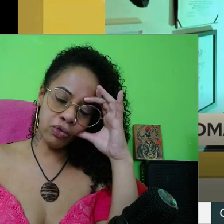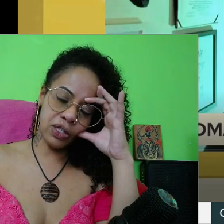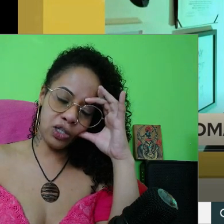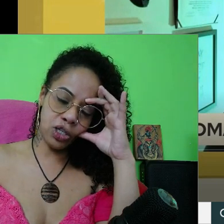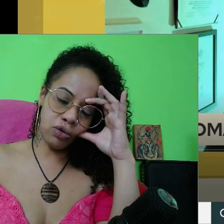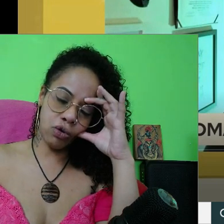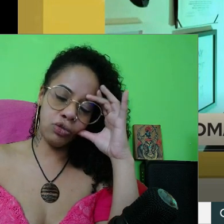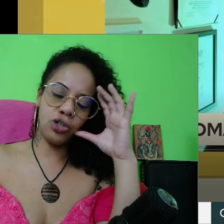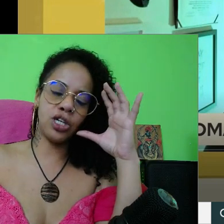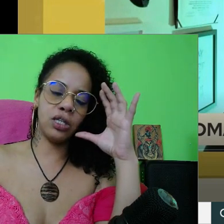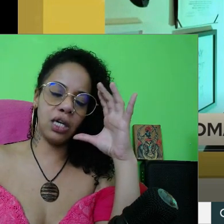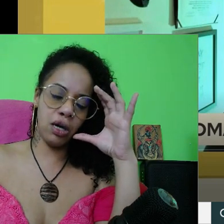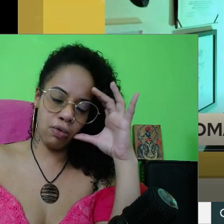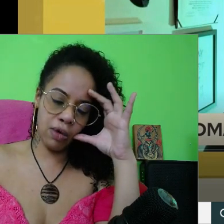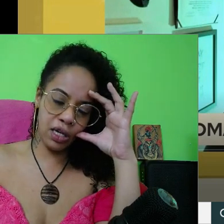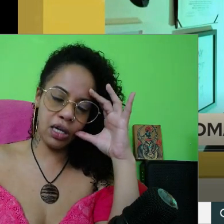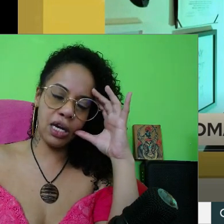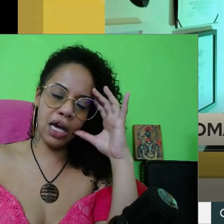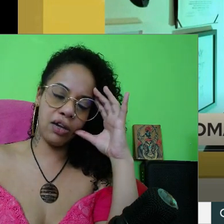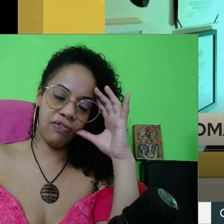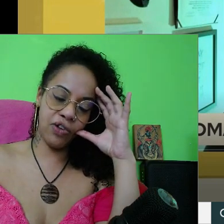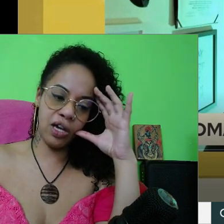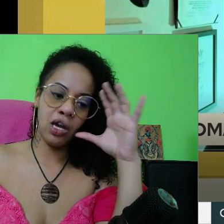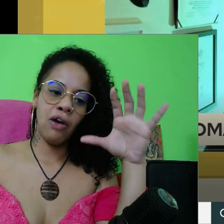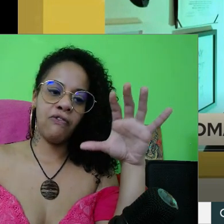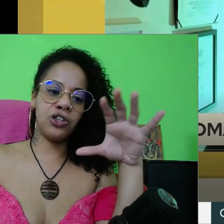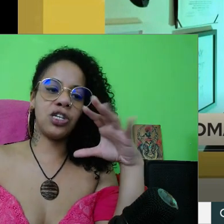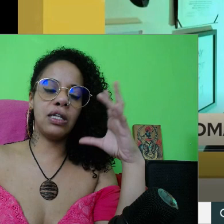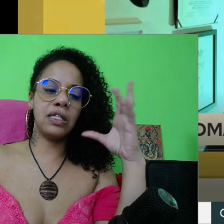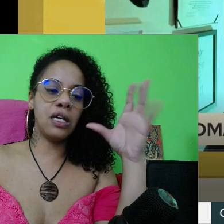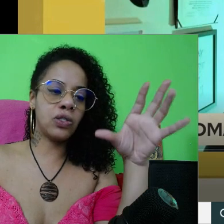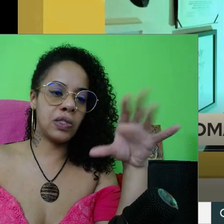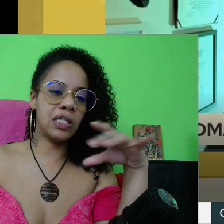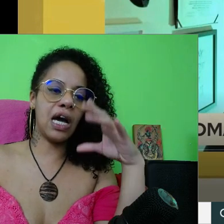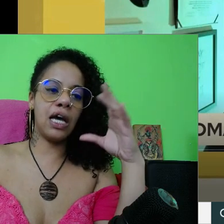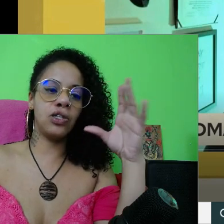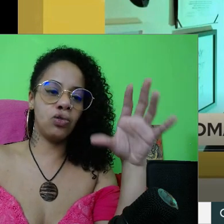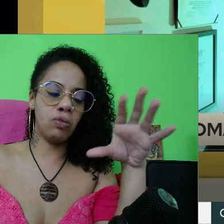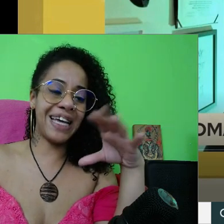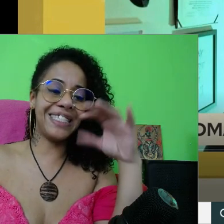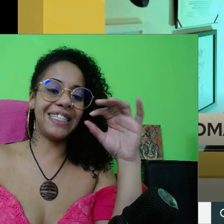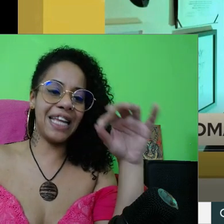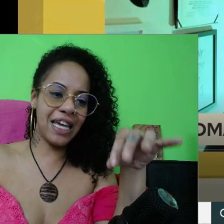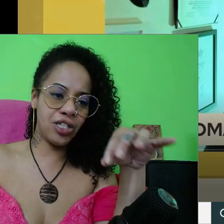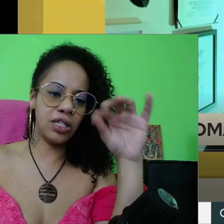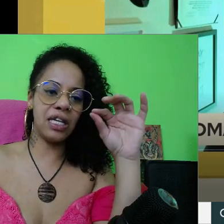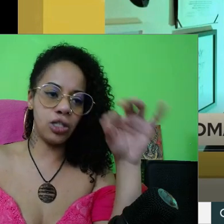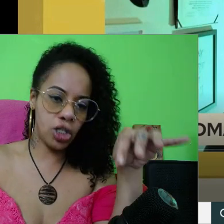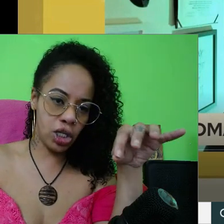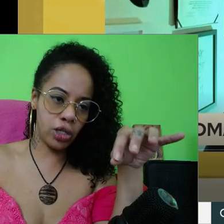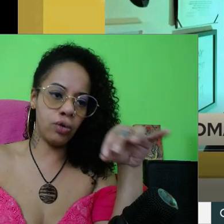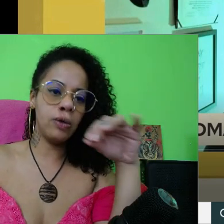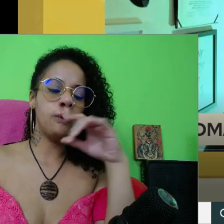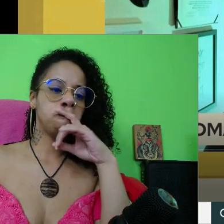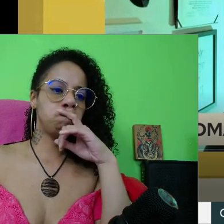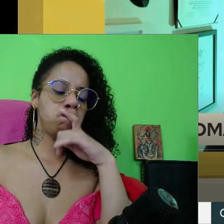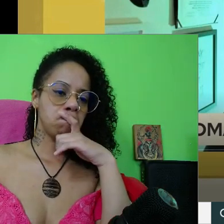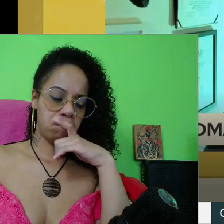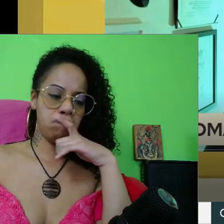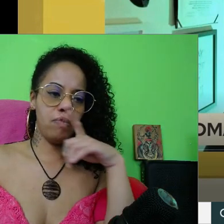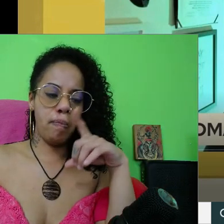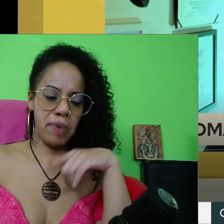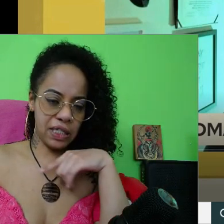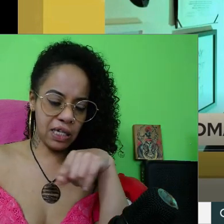num sentido contra o Xandão aí né que foi fechado as redes sociais e tudo mais neste sentido